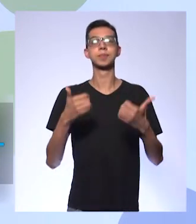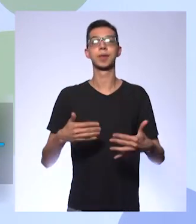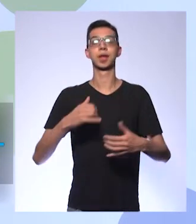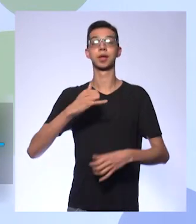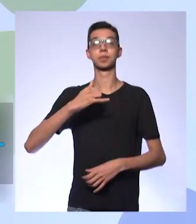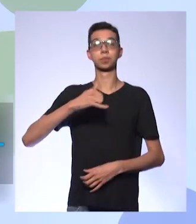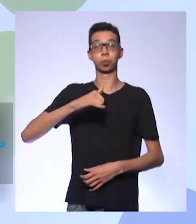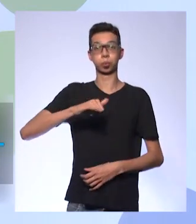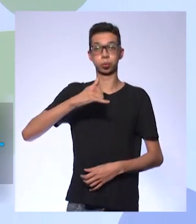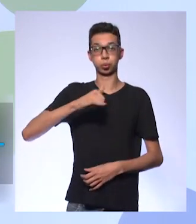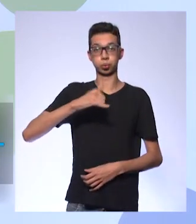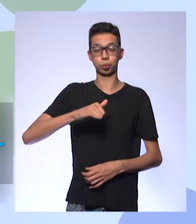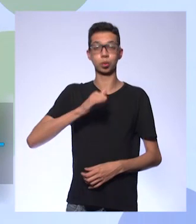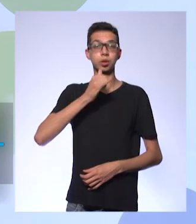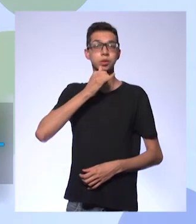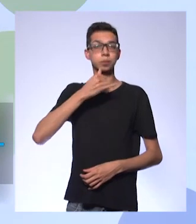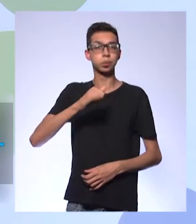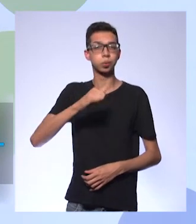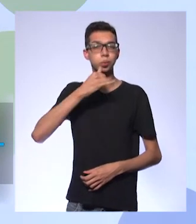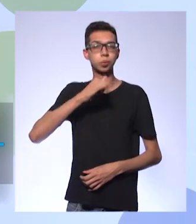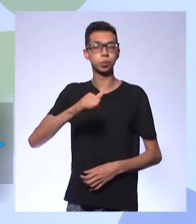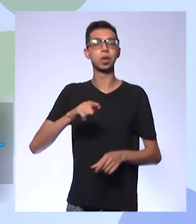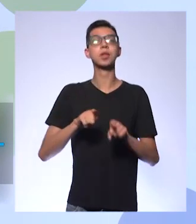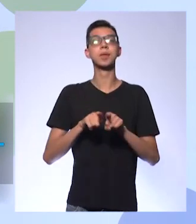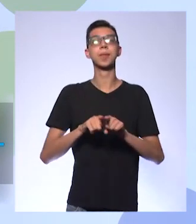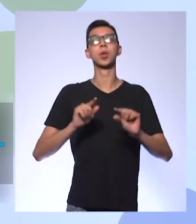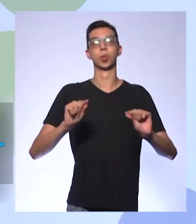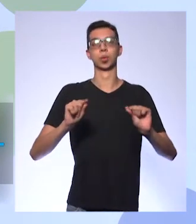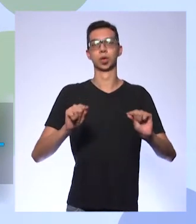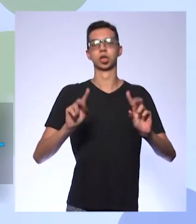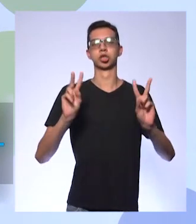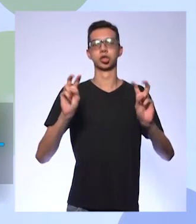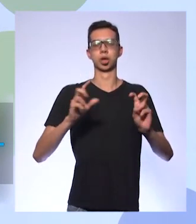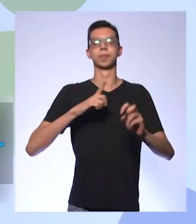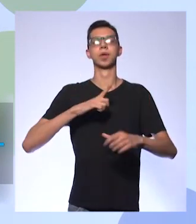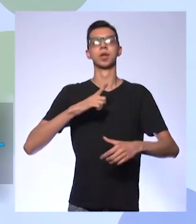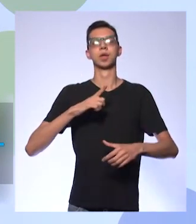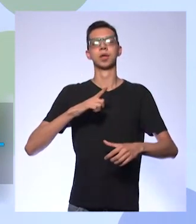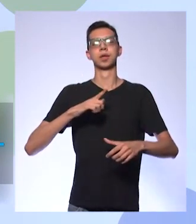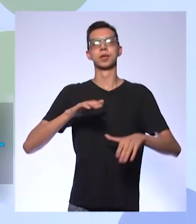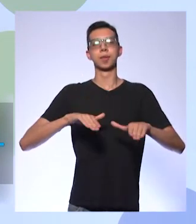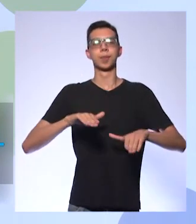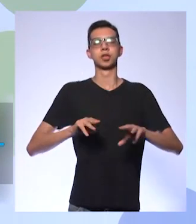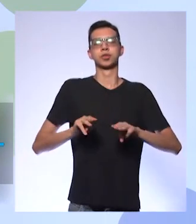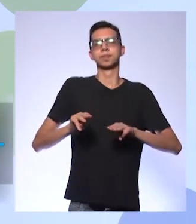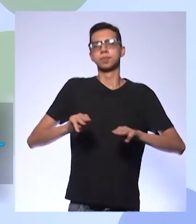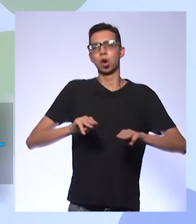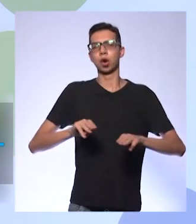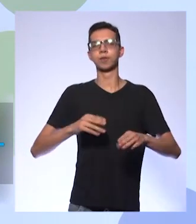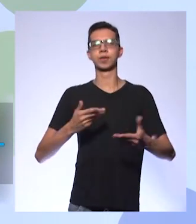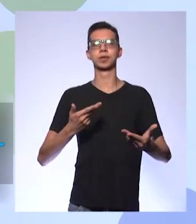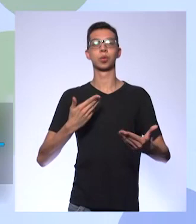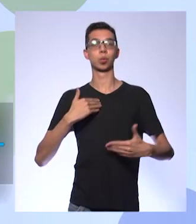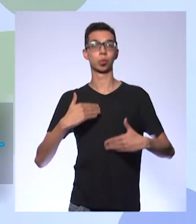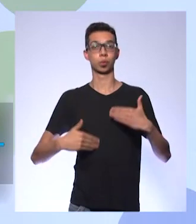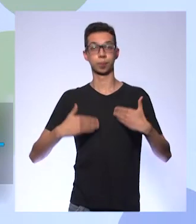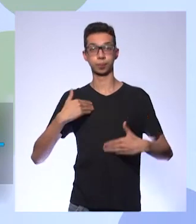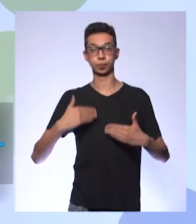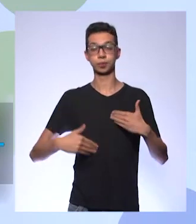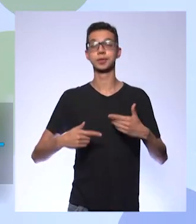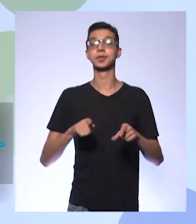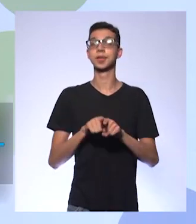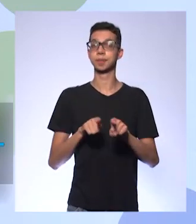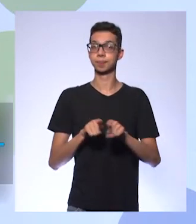gente também tem questões aí de movimentos, né, ali mecânicos, né? Então, a gente tem também